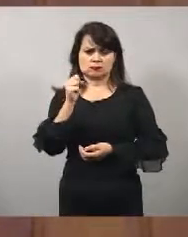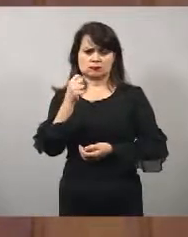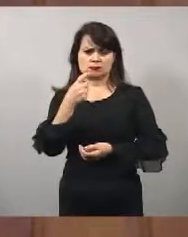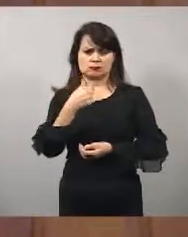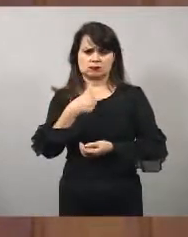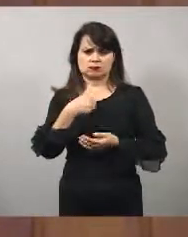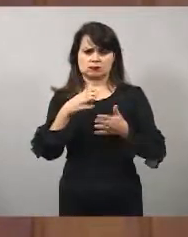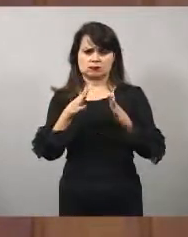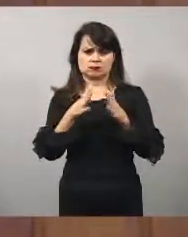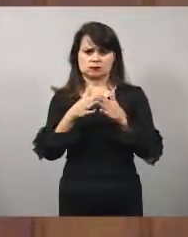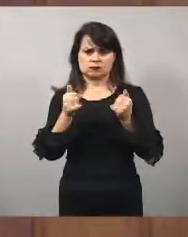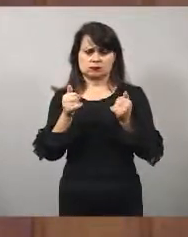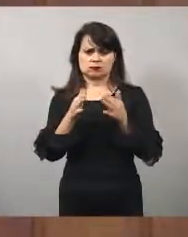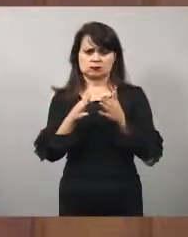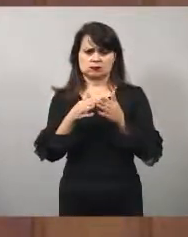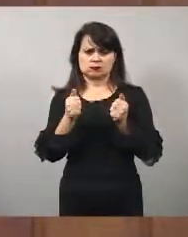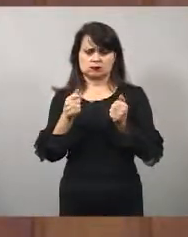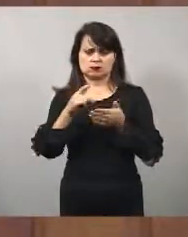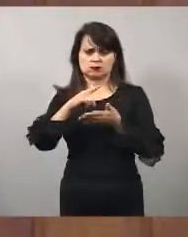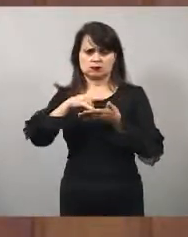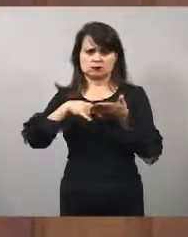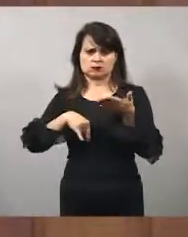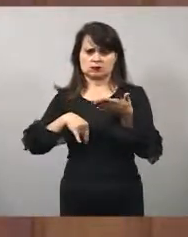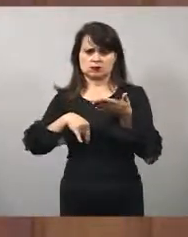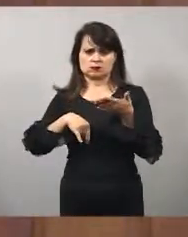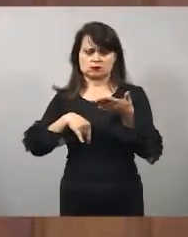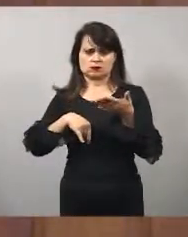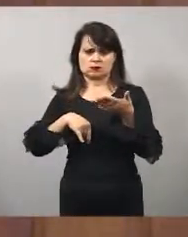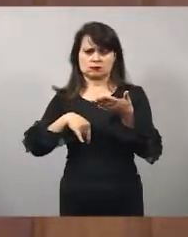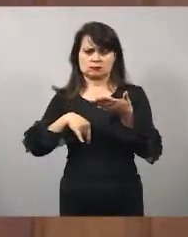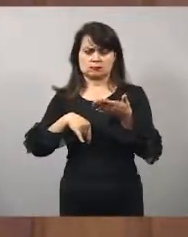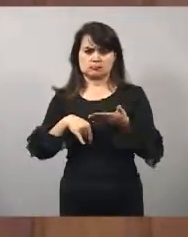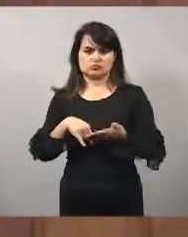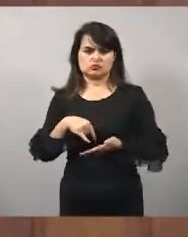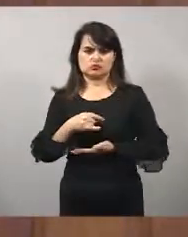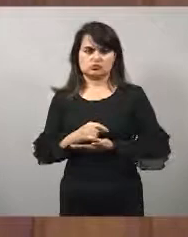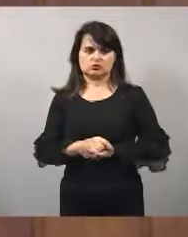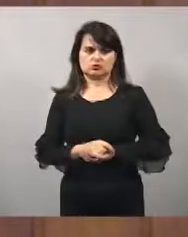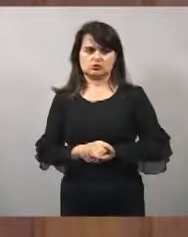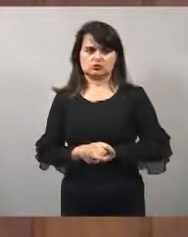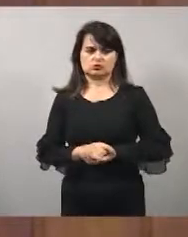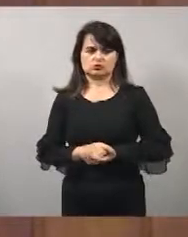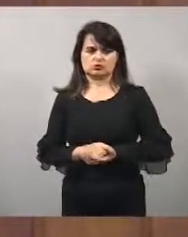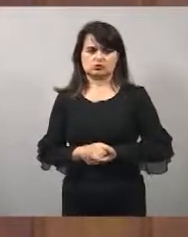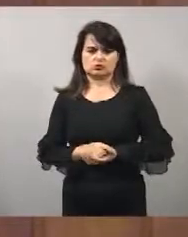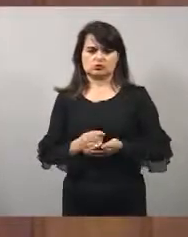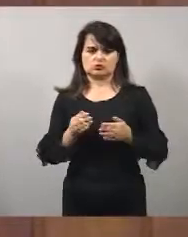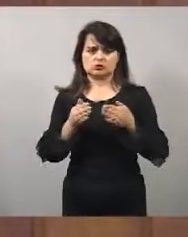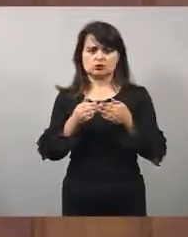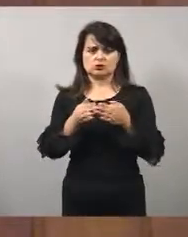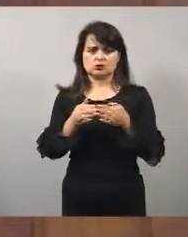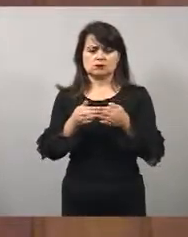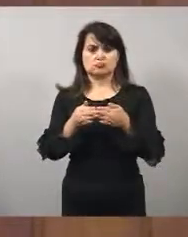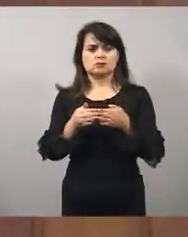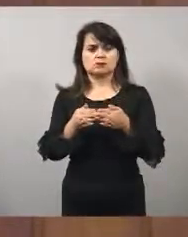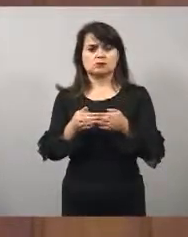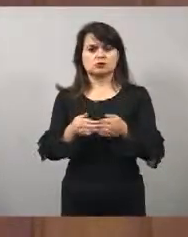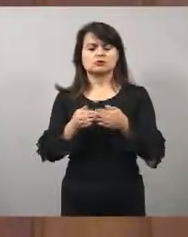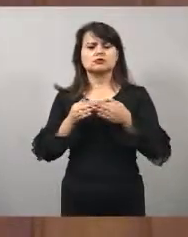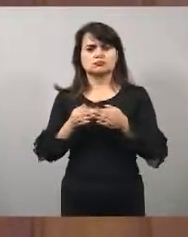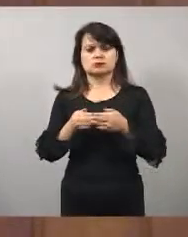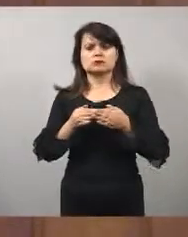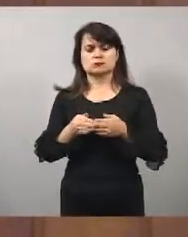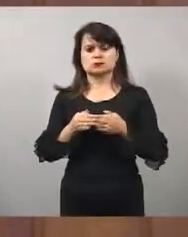fiz um requerimento no mesmo sentido, doutor Nardi, e solicitando, né, quando se